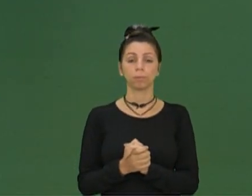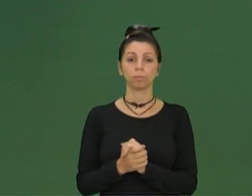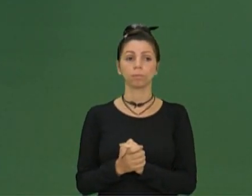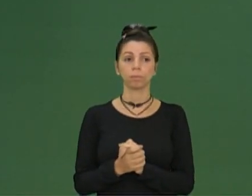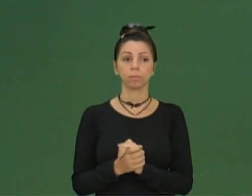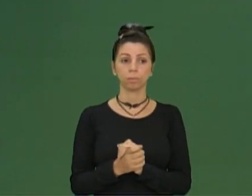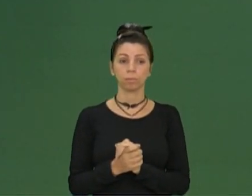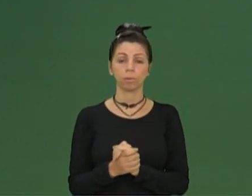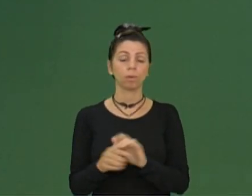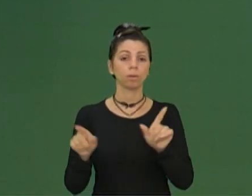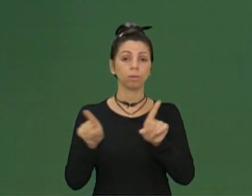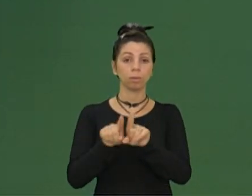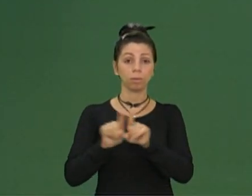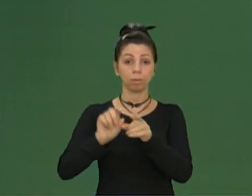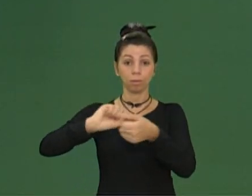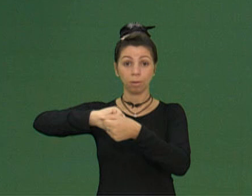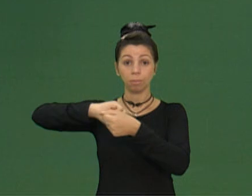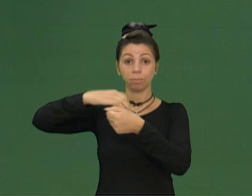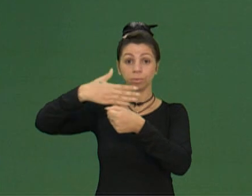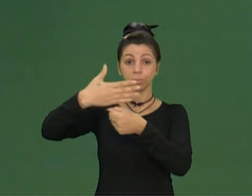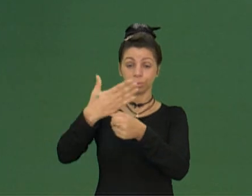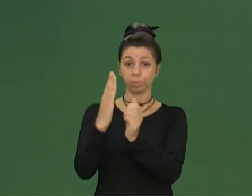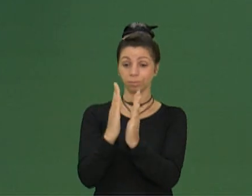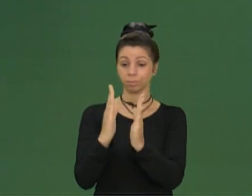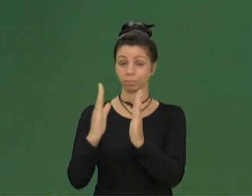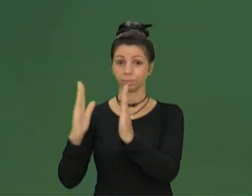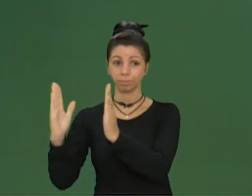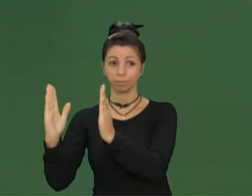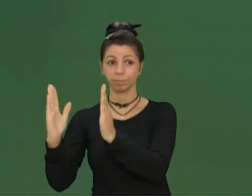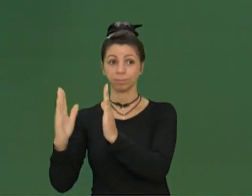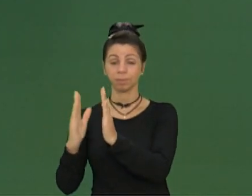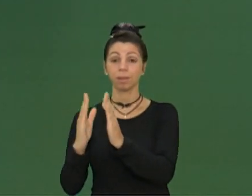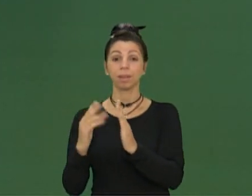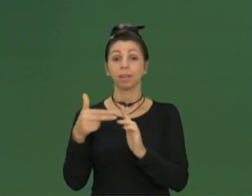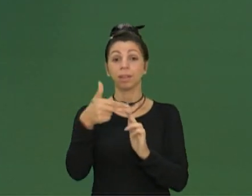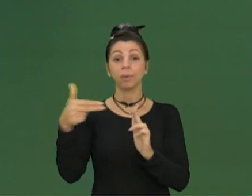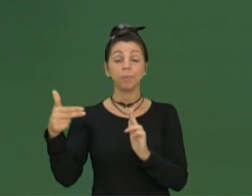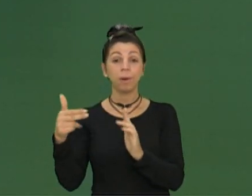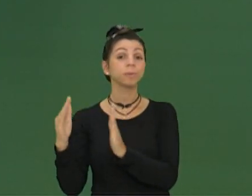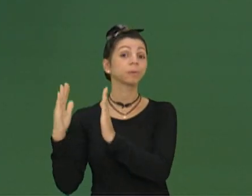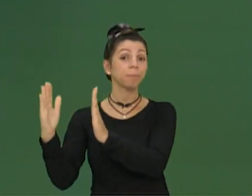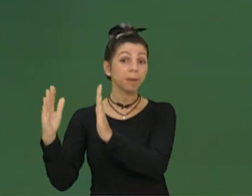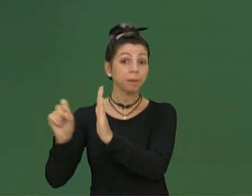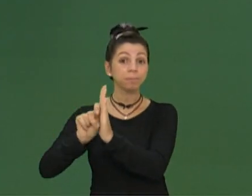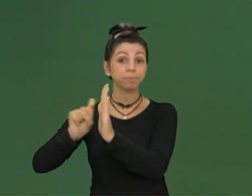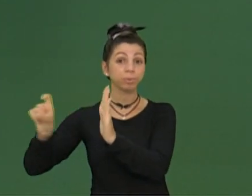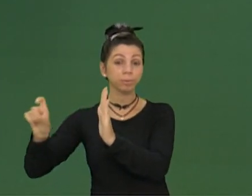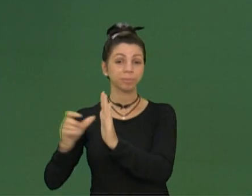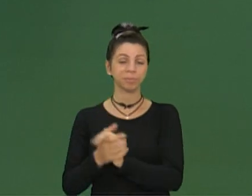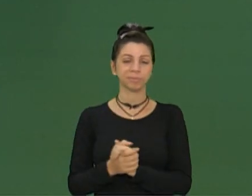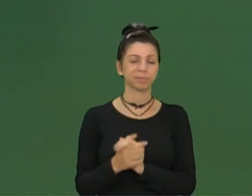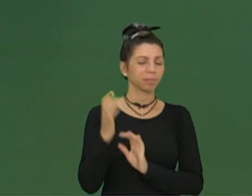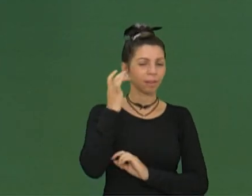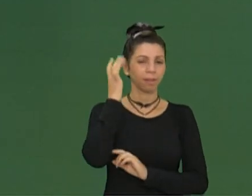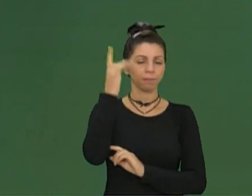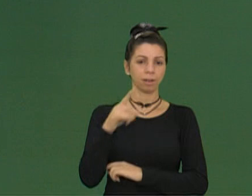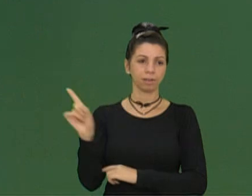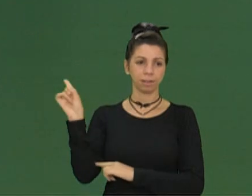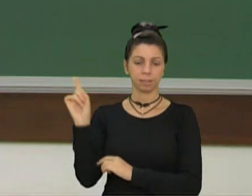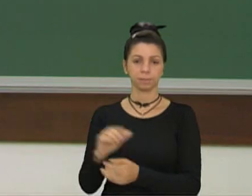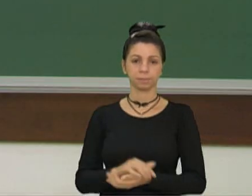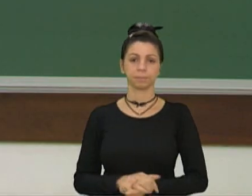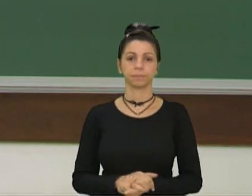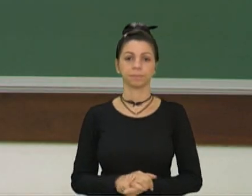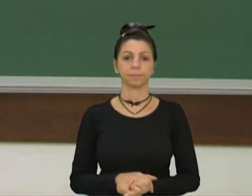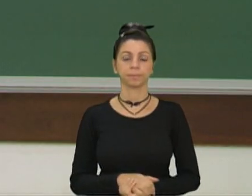modular. E ainda por cima, igual a uma equação modular. Super fácil. Vocês vão verificar que é melhor ainda, muito mais fácil do que resolver